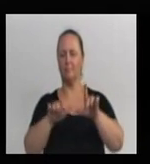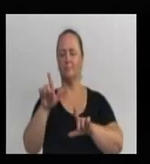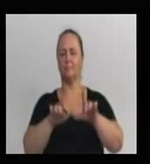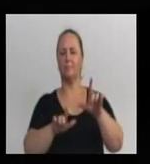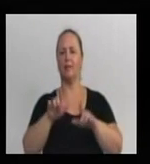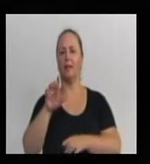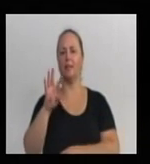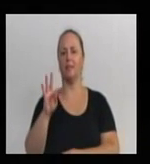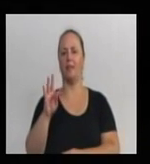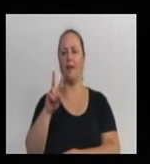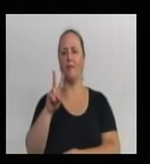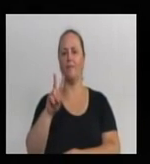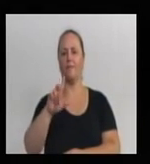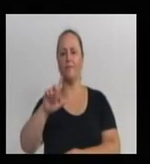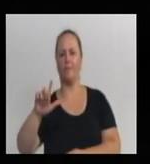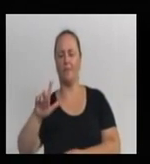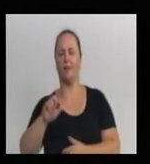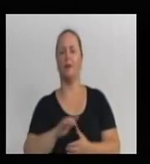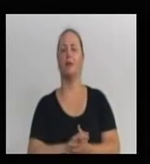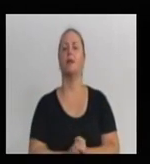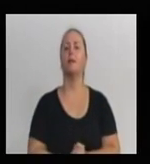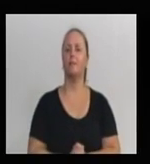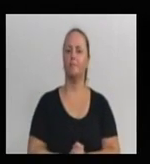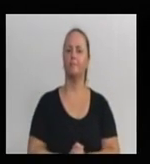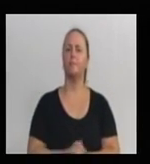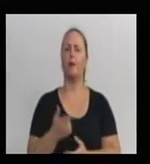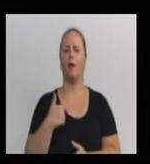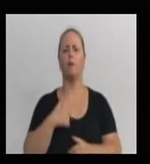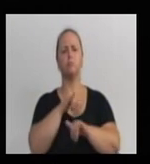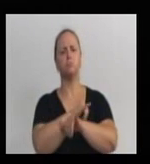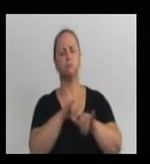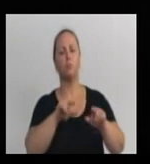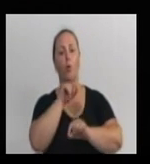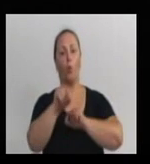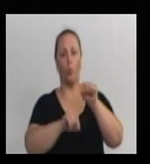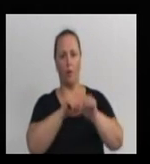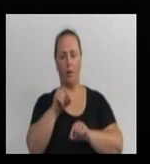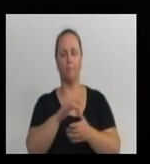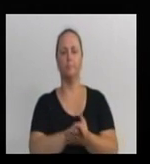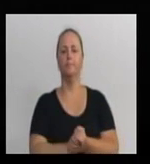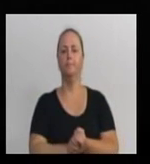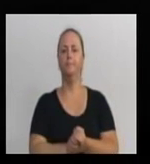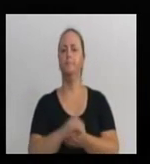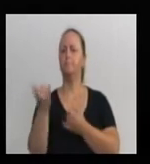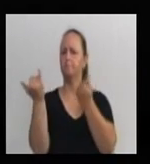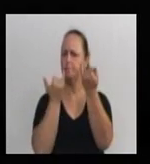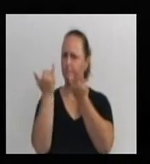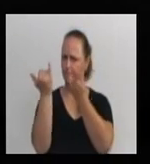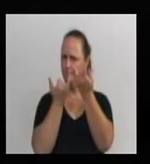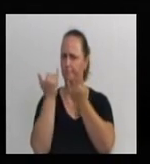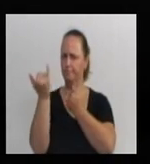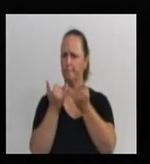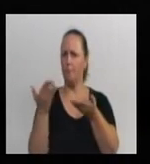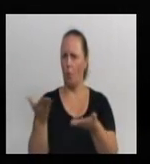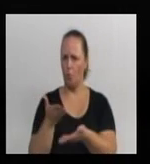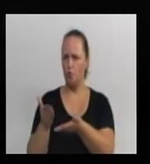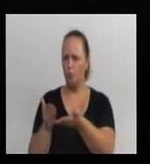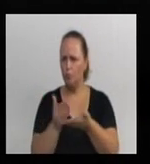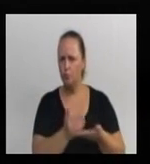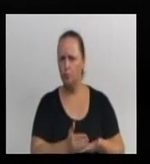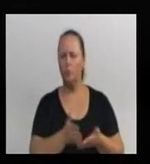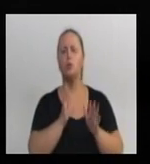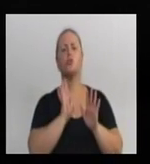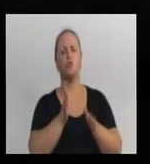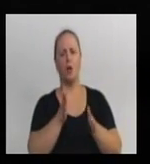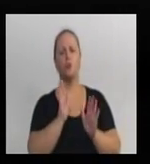seguinte, que as informações que nós obtivemos lá, eu já as tinha. Eu já tinha